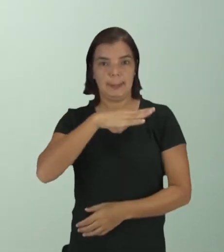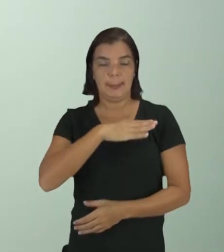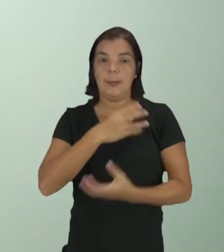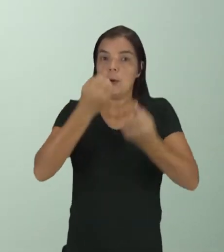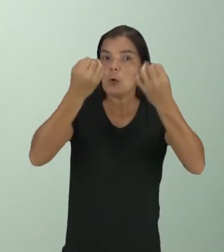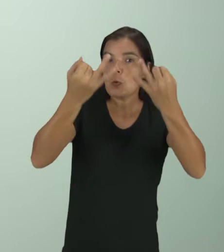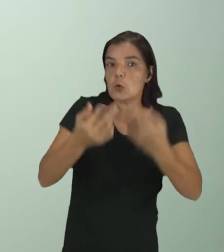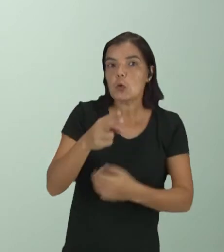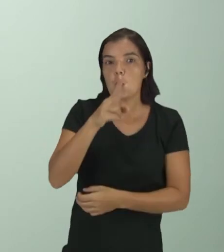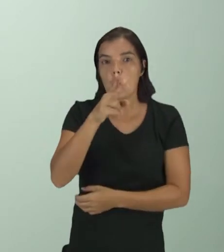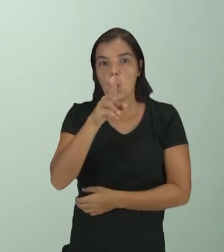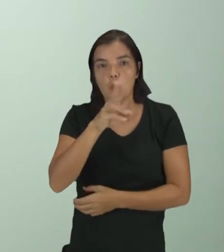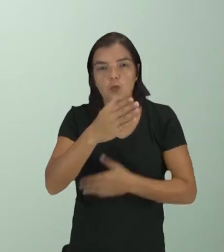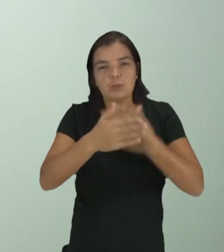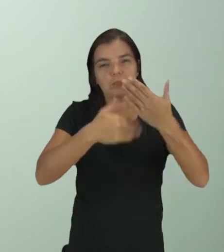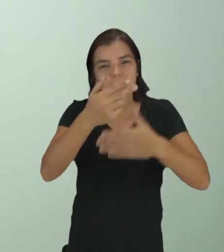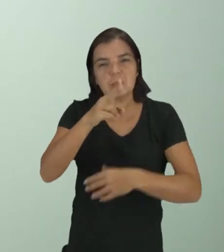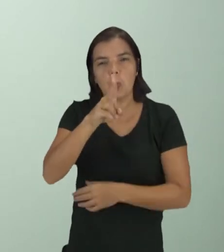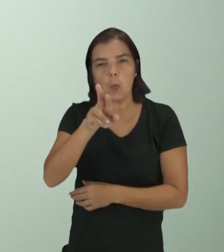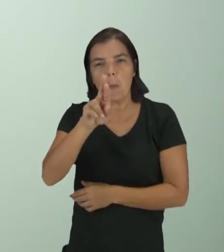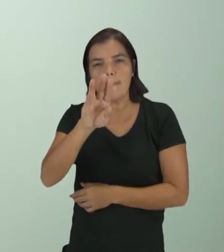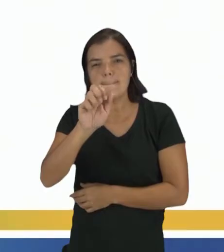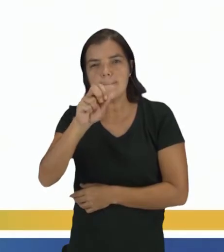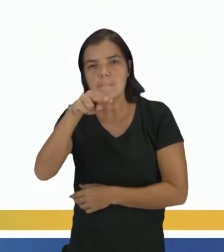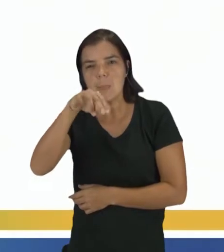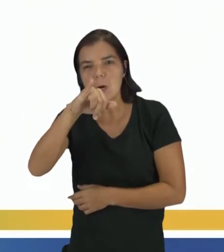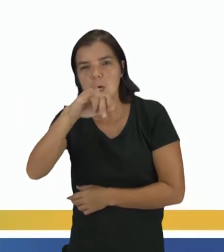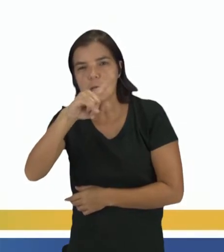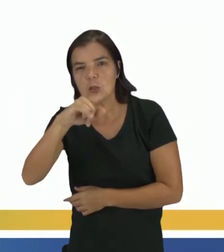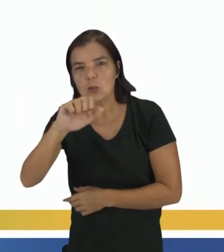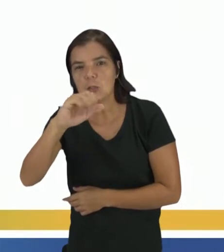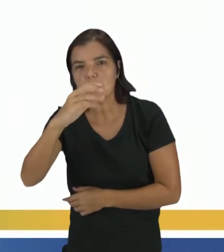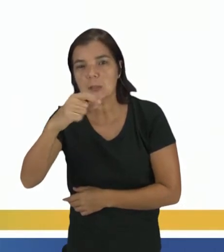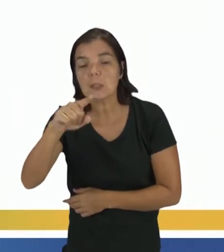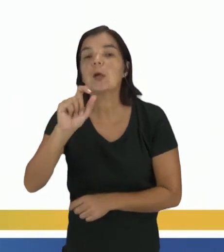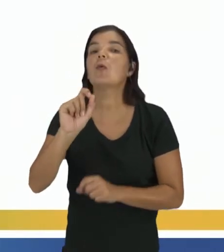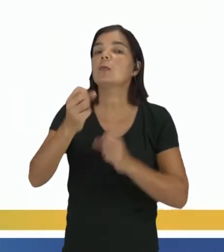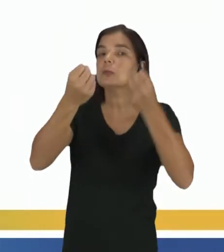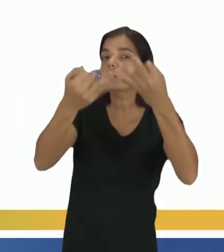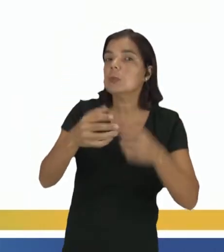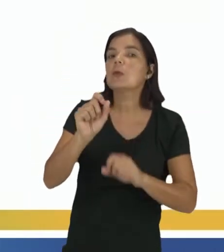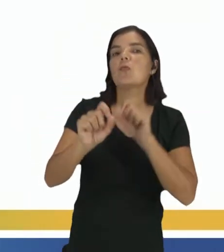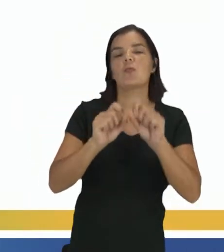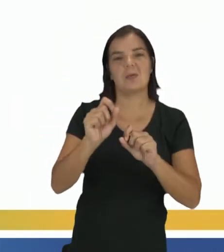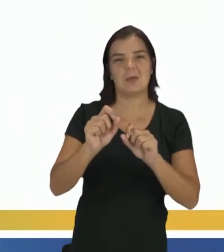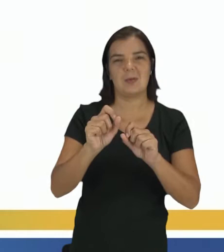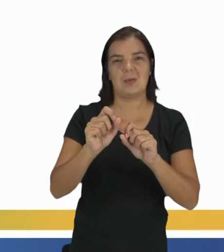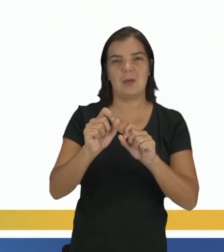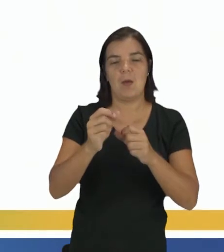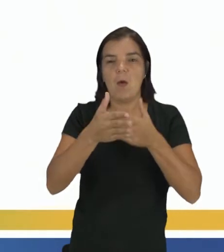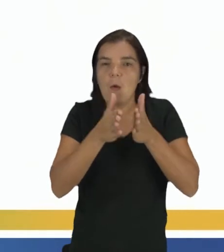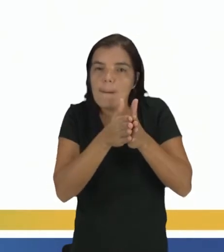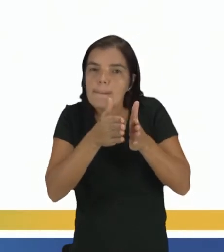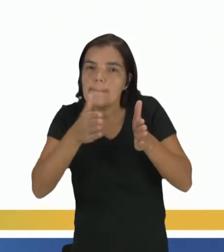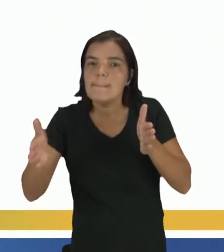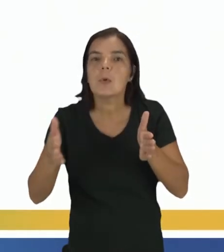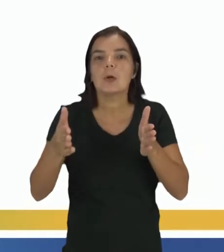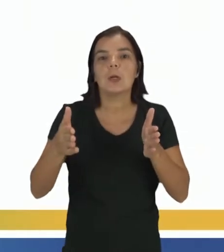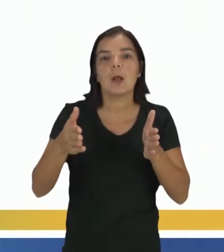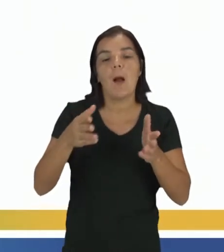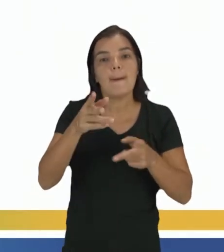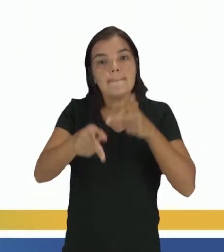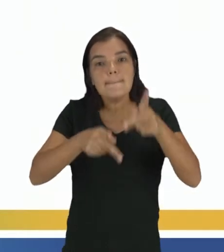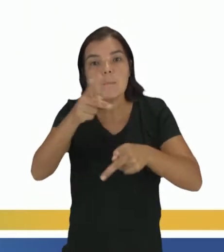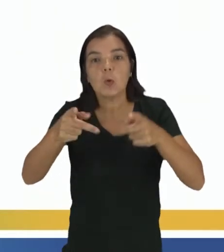Quando nós falamos, então, do processo de urbanização, nós vamos ter o seguinte conceito. É definida como o período em que a população